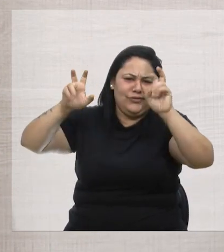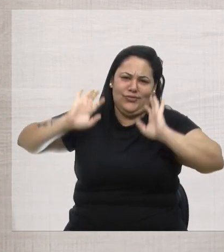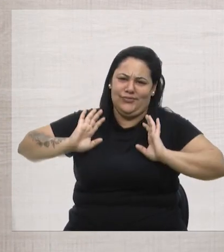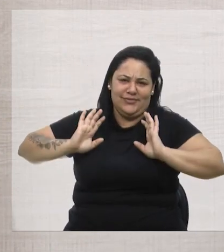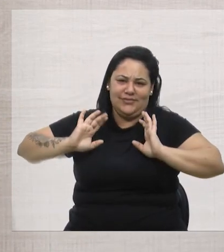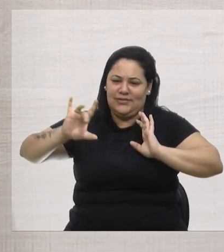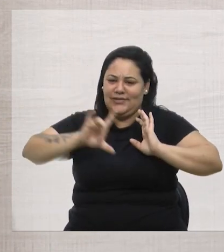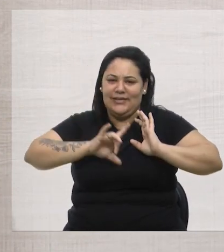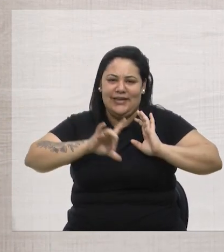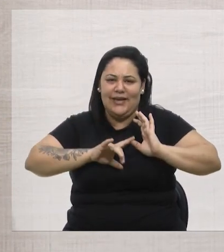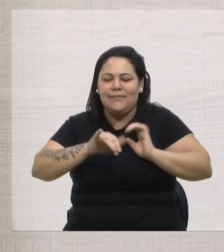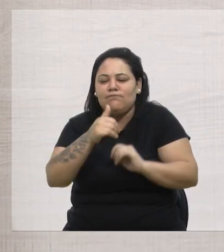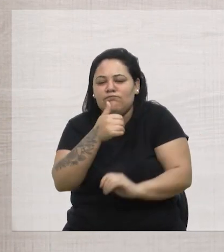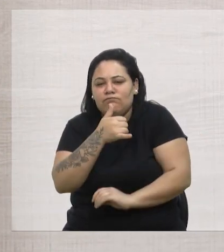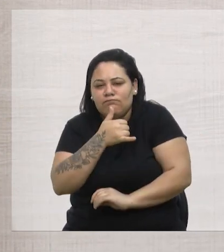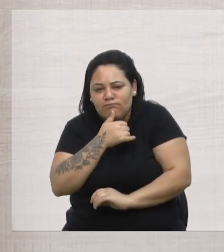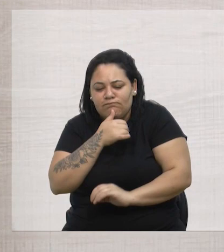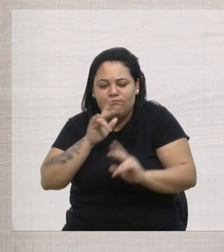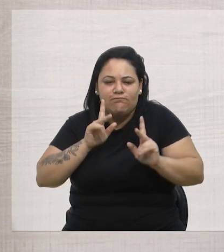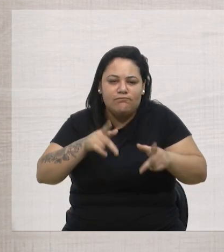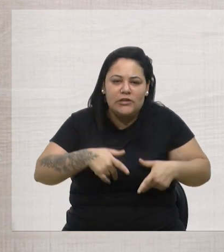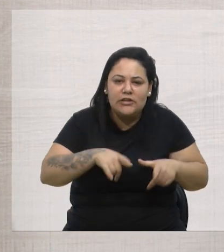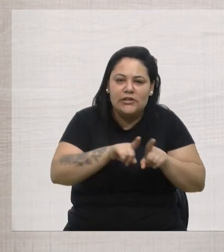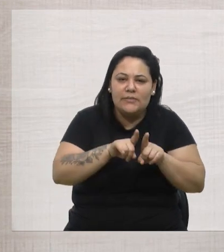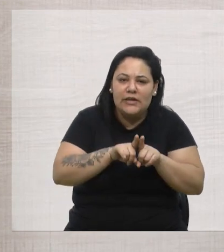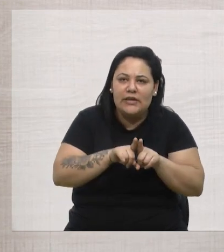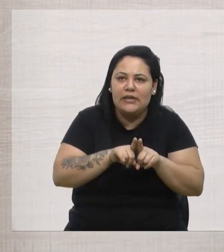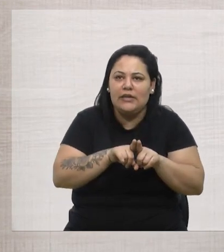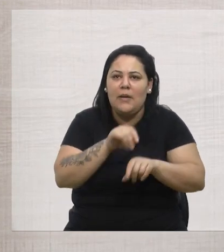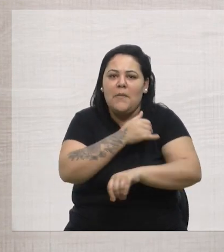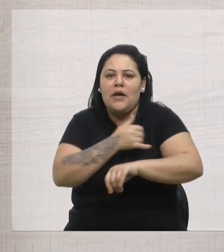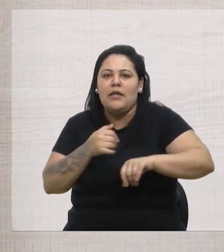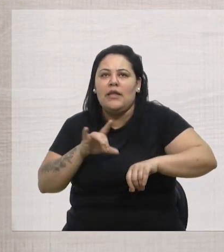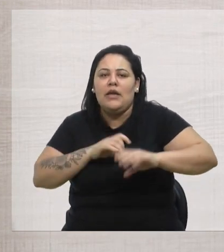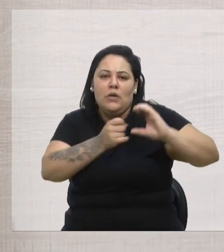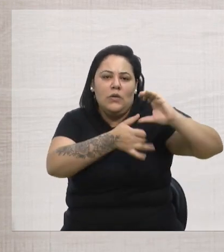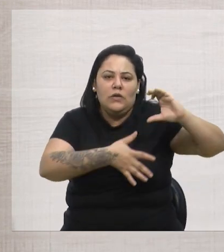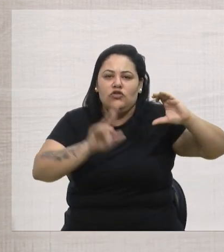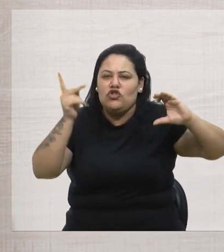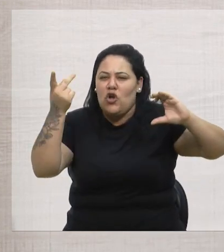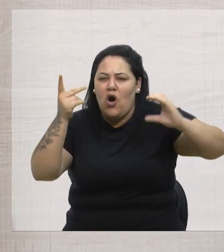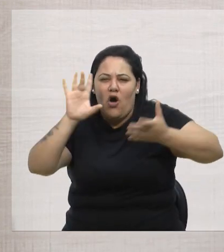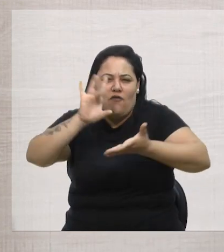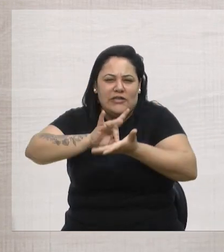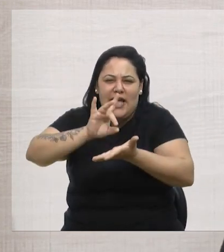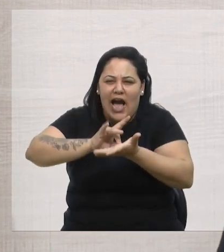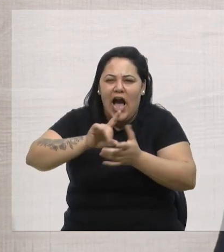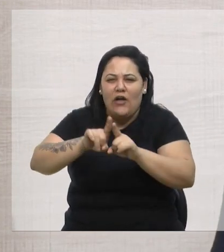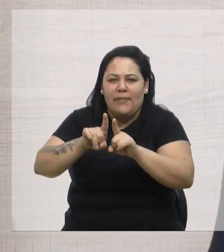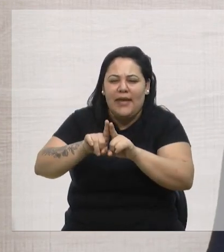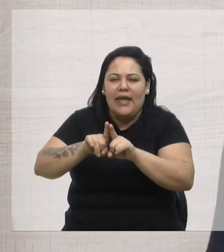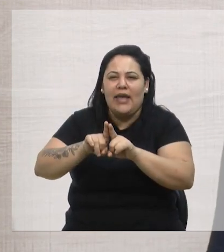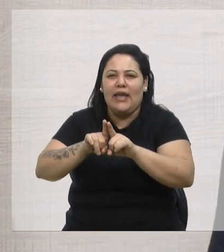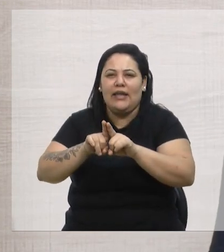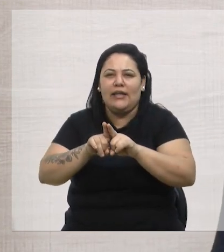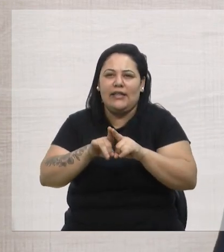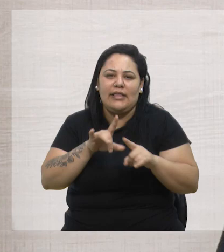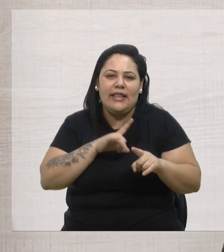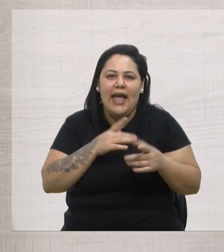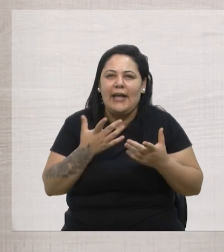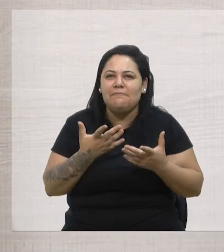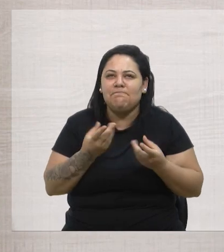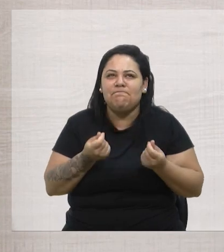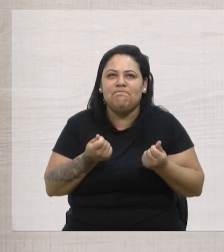ter desde dramas humanos, passando por conceitos históricos.